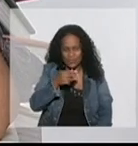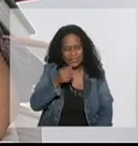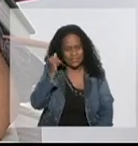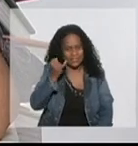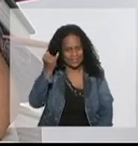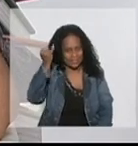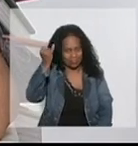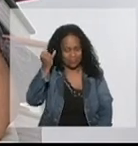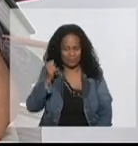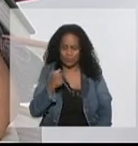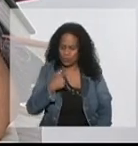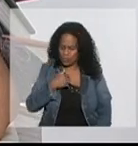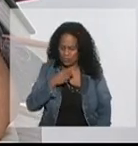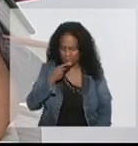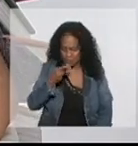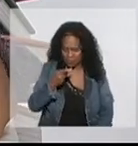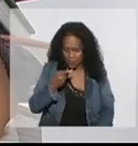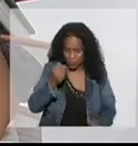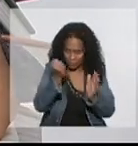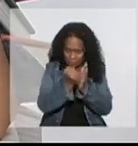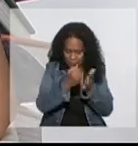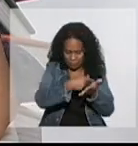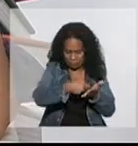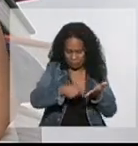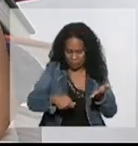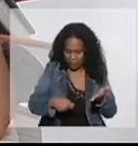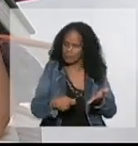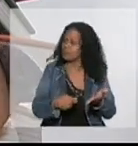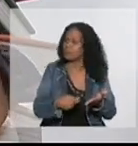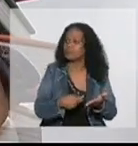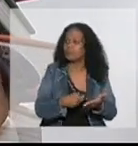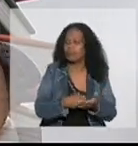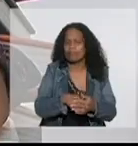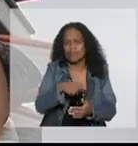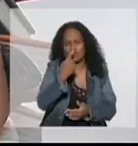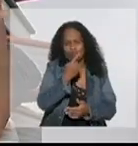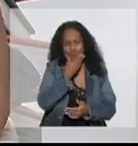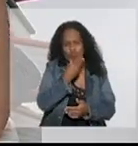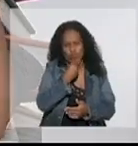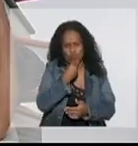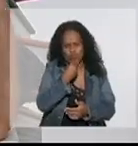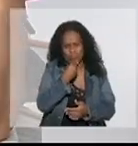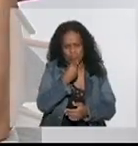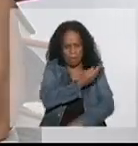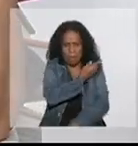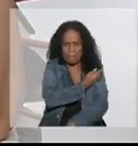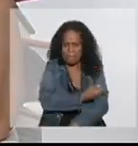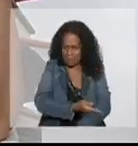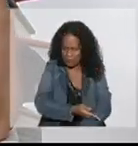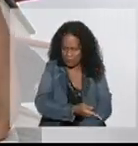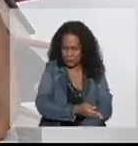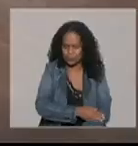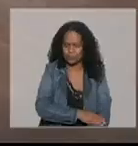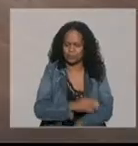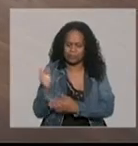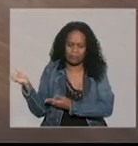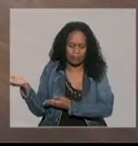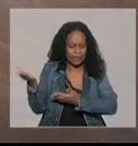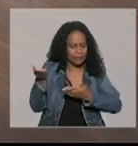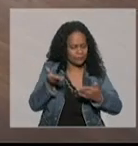Algamitá, alguém me contou, isso está registrado, um homem branco, né? Um cara